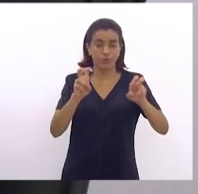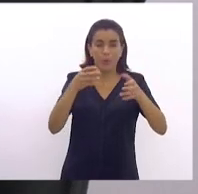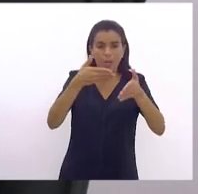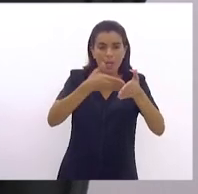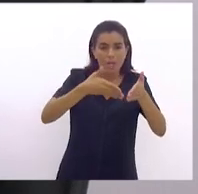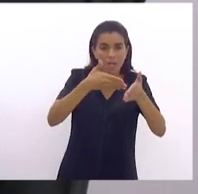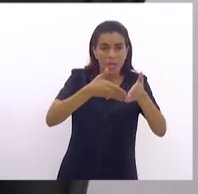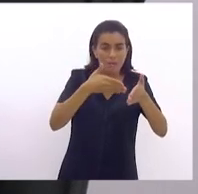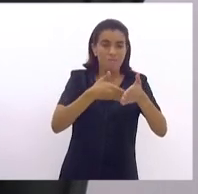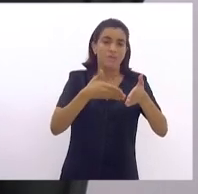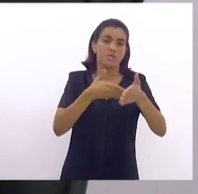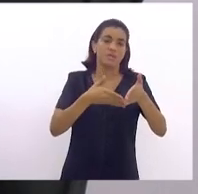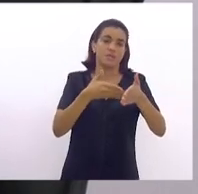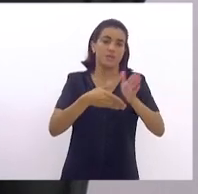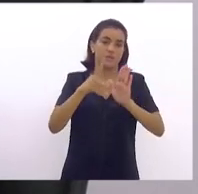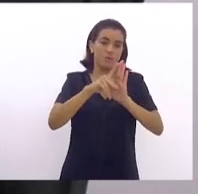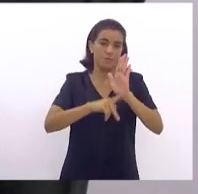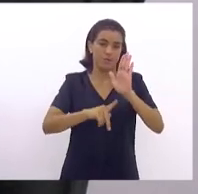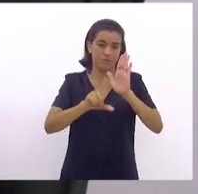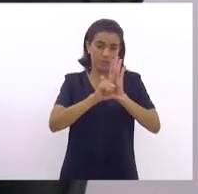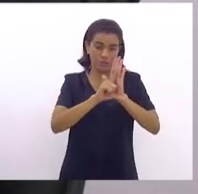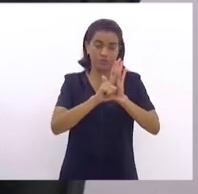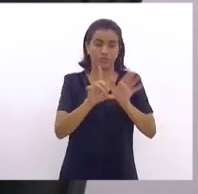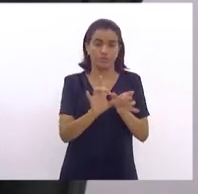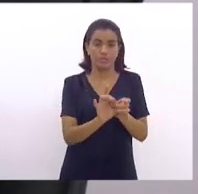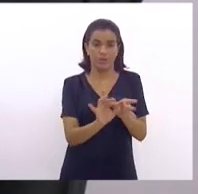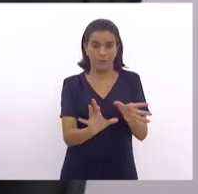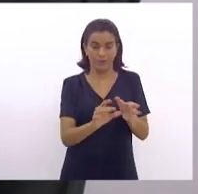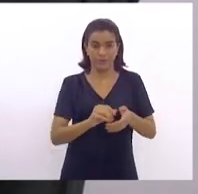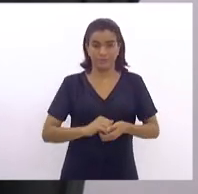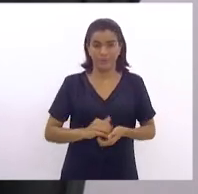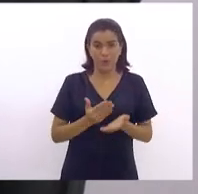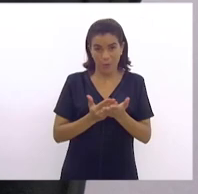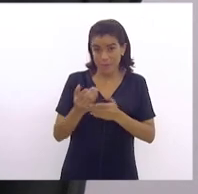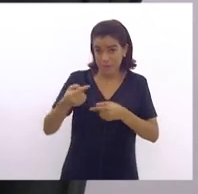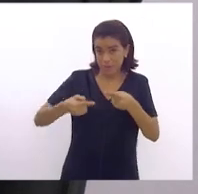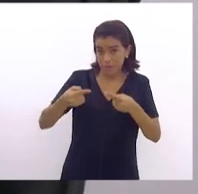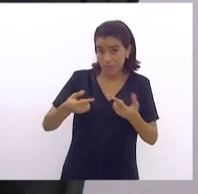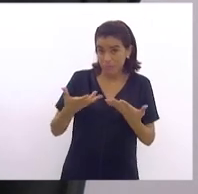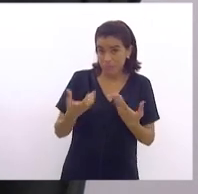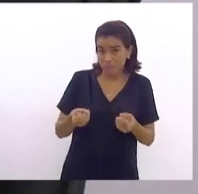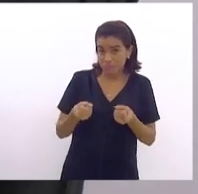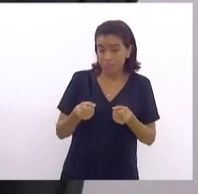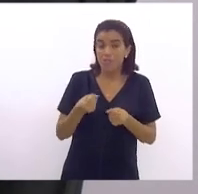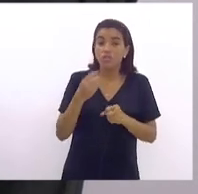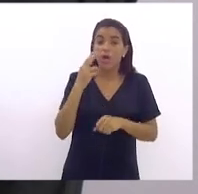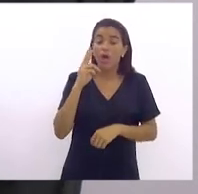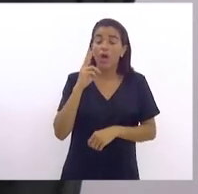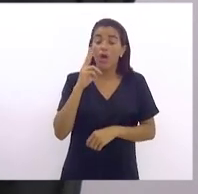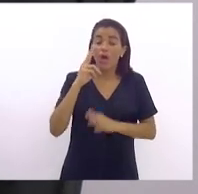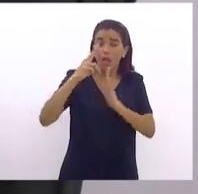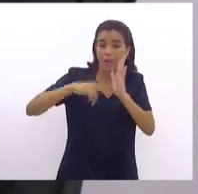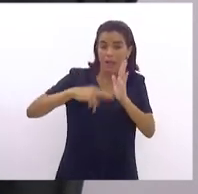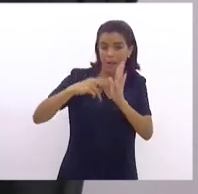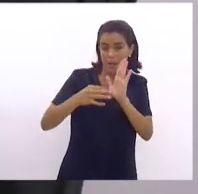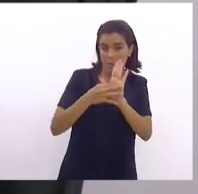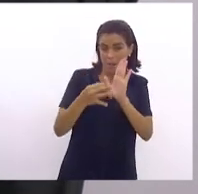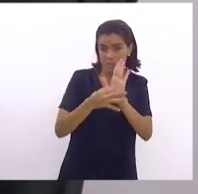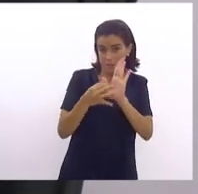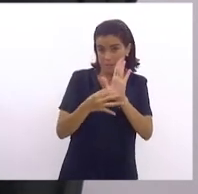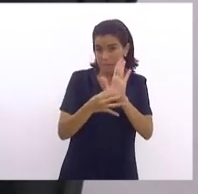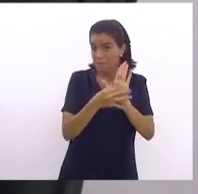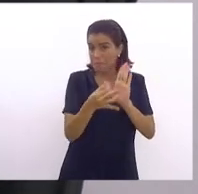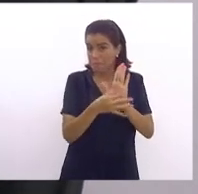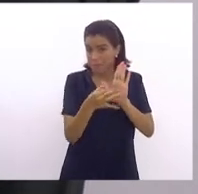limites do projeto autorizativo ou não. Então, começar a discussão. Olha, só ler os pareceres, tá? Ah, tá, desculpa. O